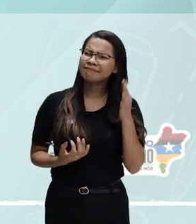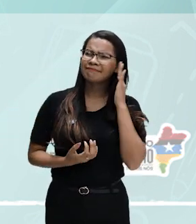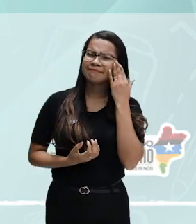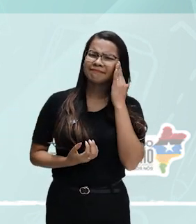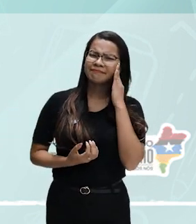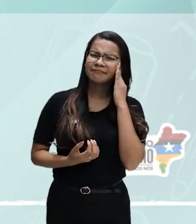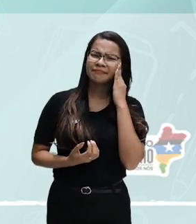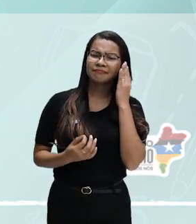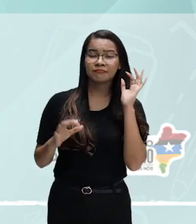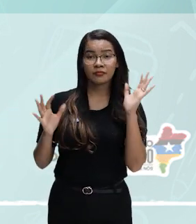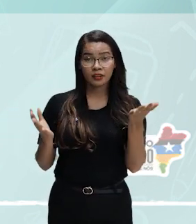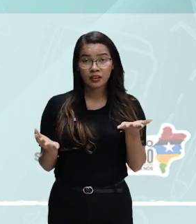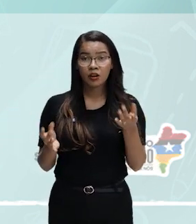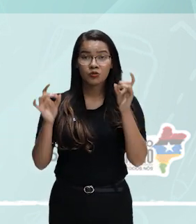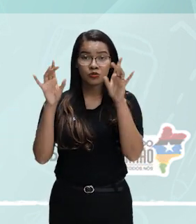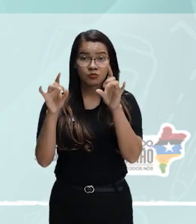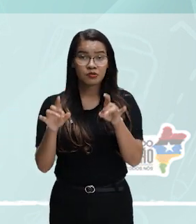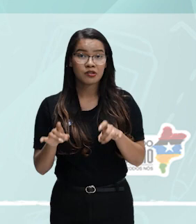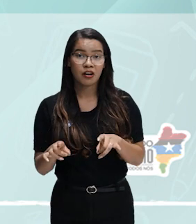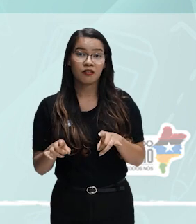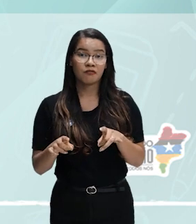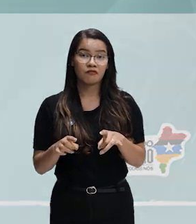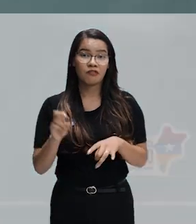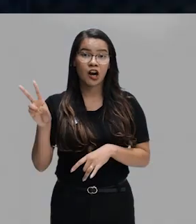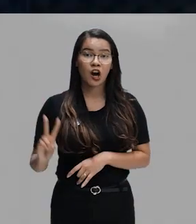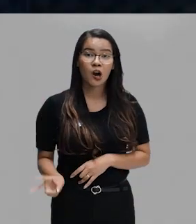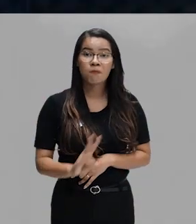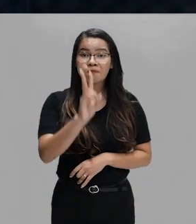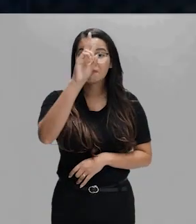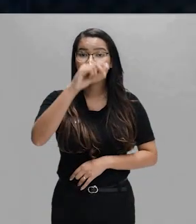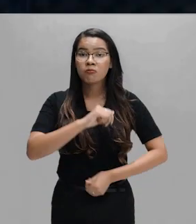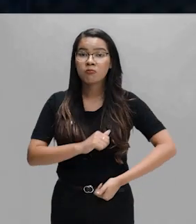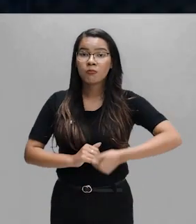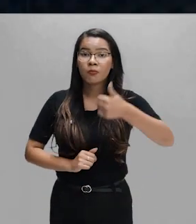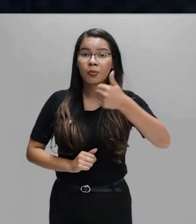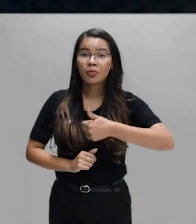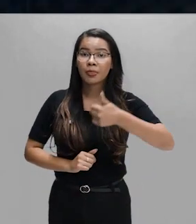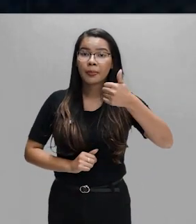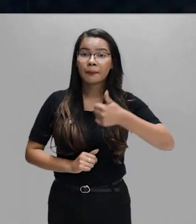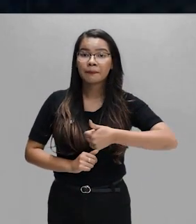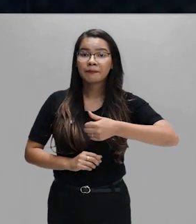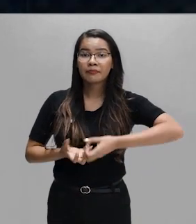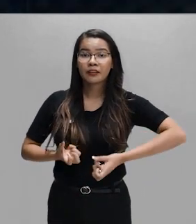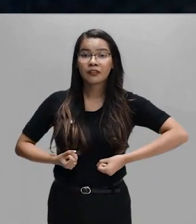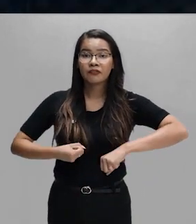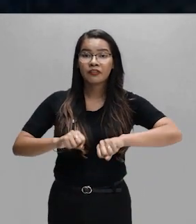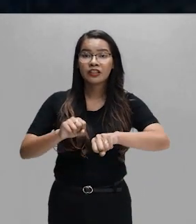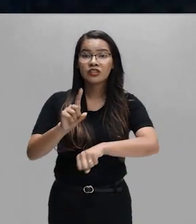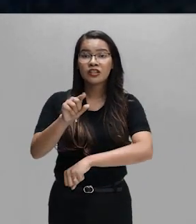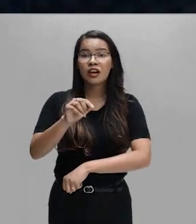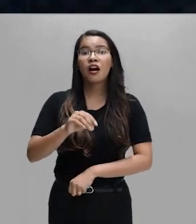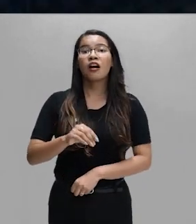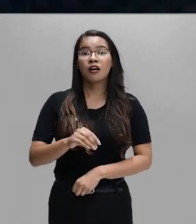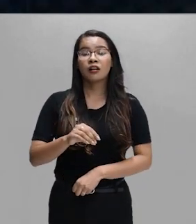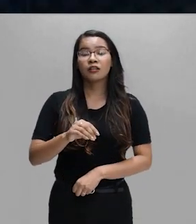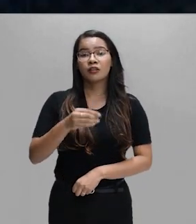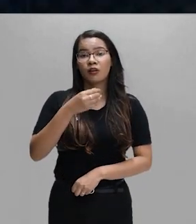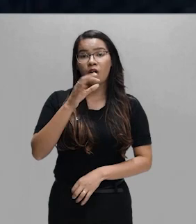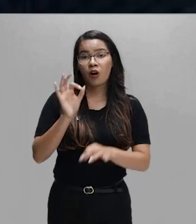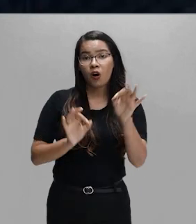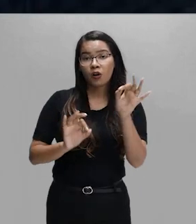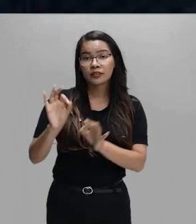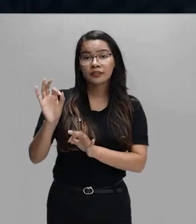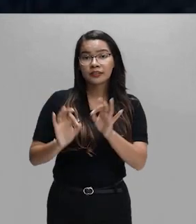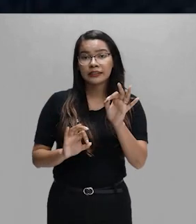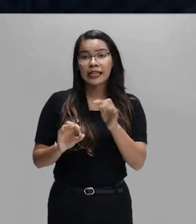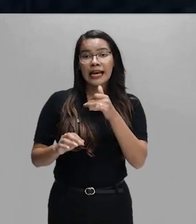que o positivismo defende é a ordem, certo? Os autores positivistas, como Augusto Conte, por exemplo, que